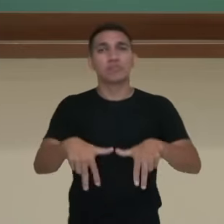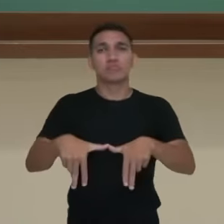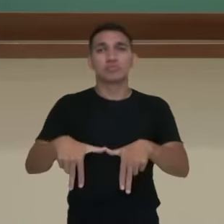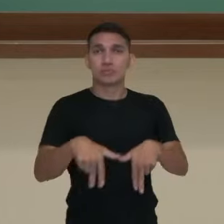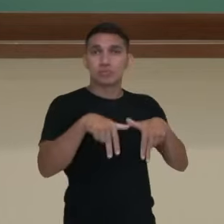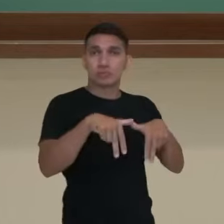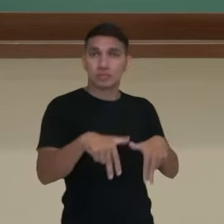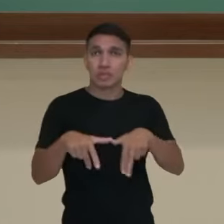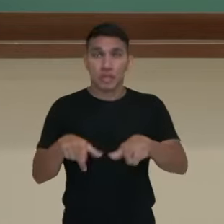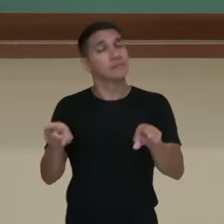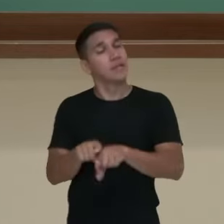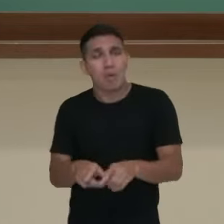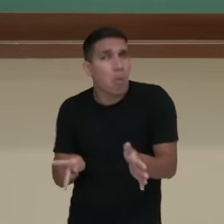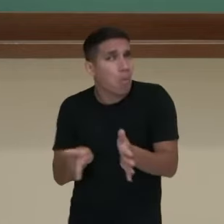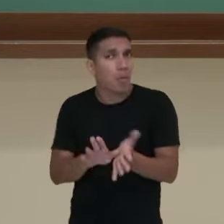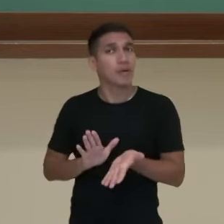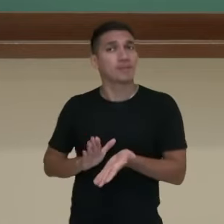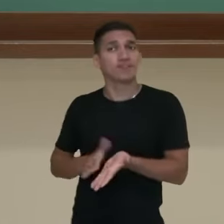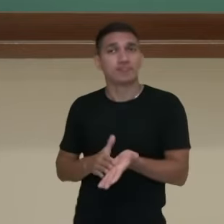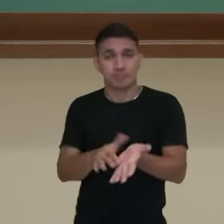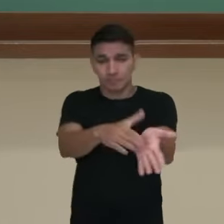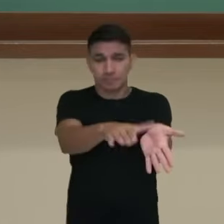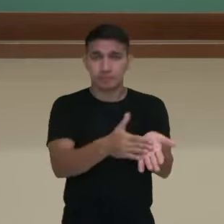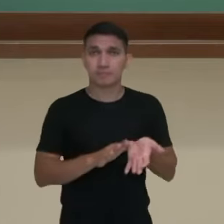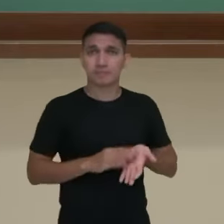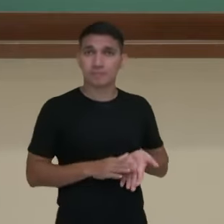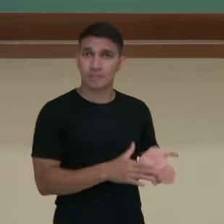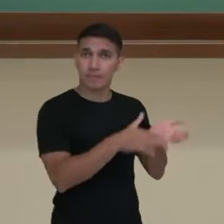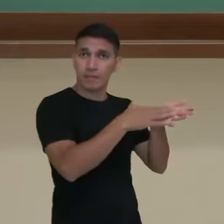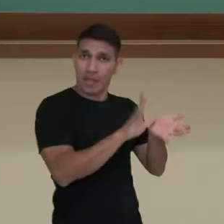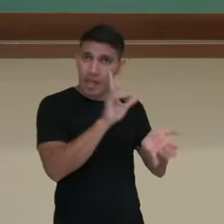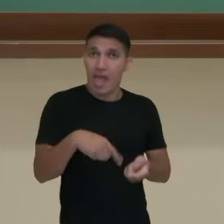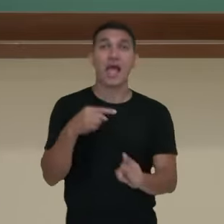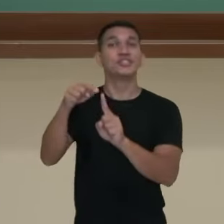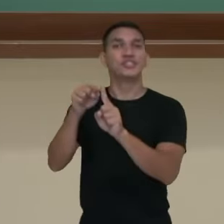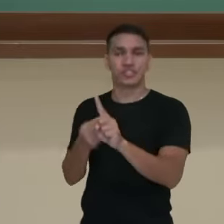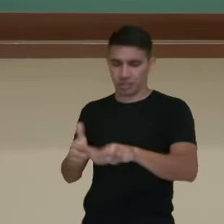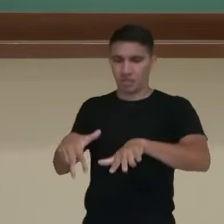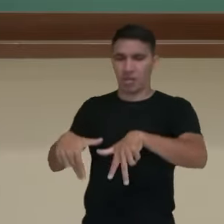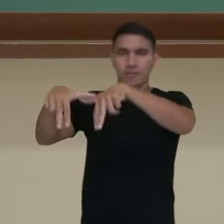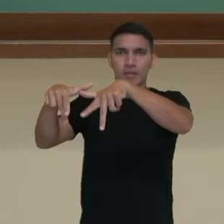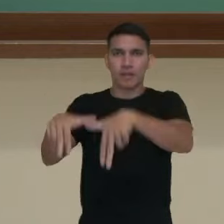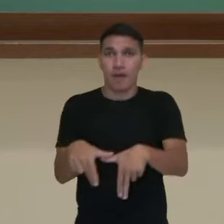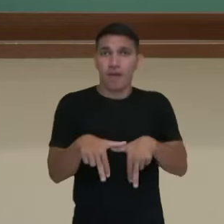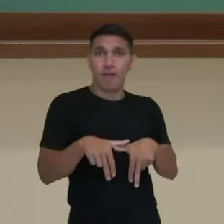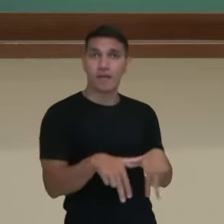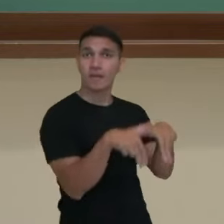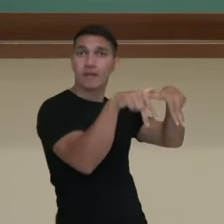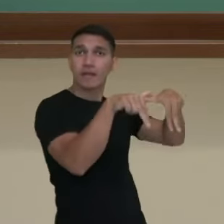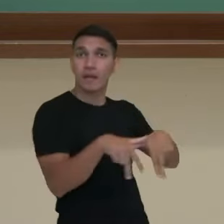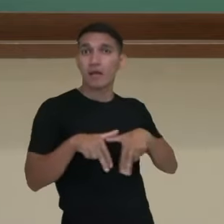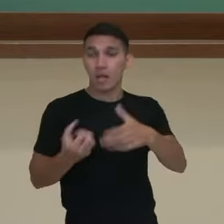próprio samba brasileiro é um tipo de dança de salão, tá? Então, essas são as danças que